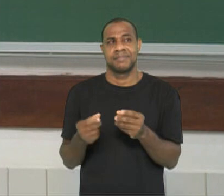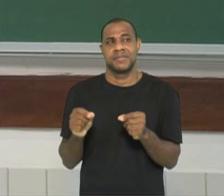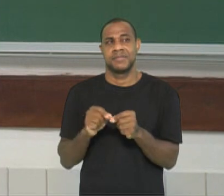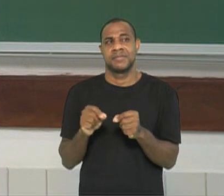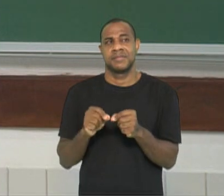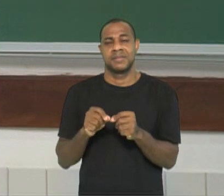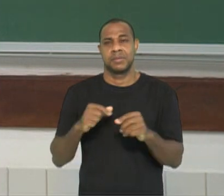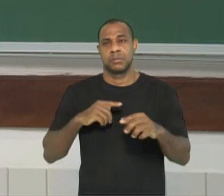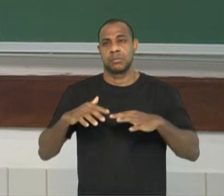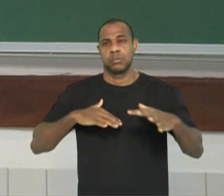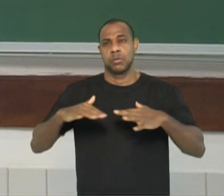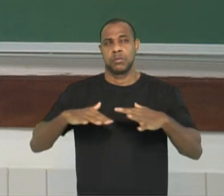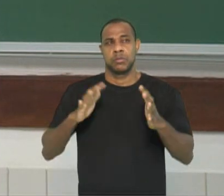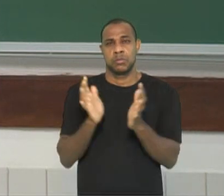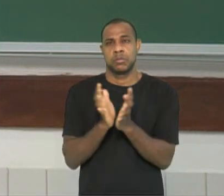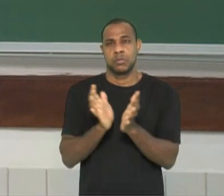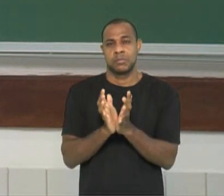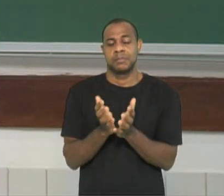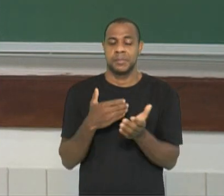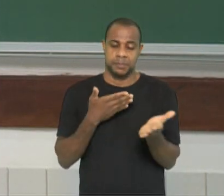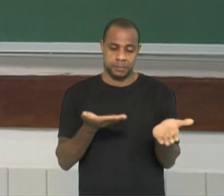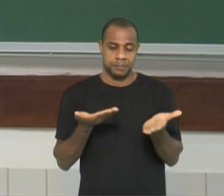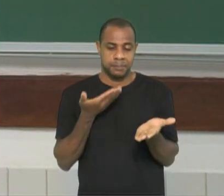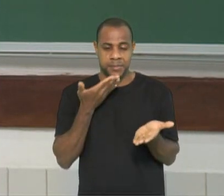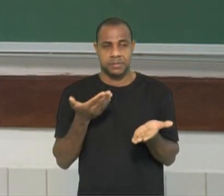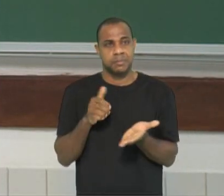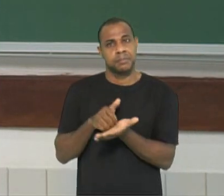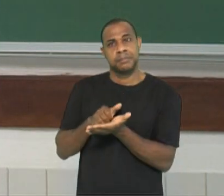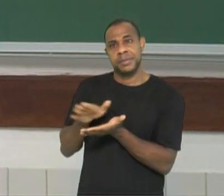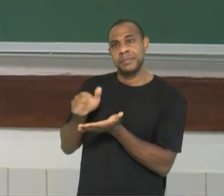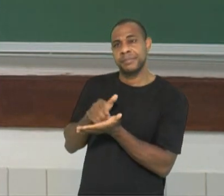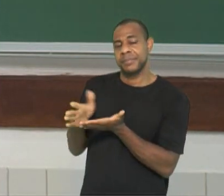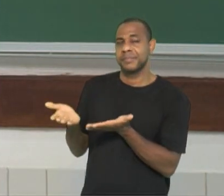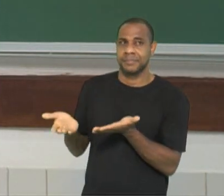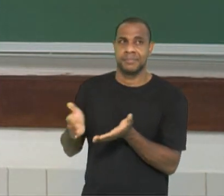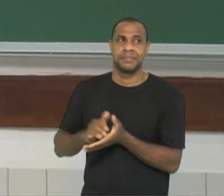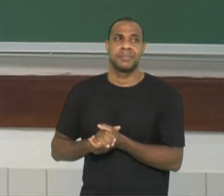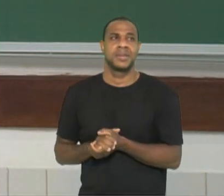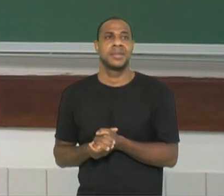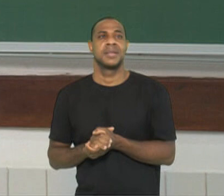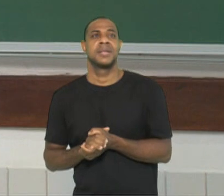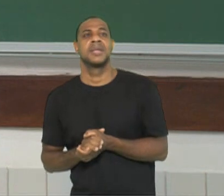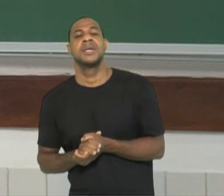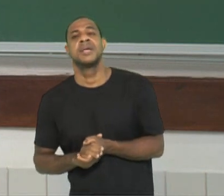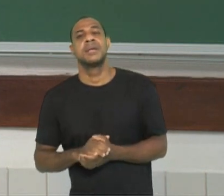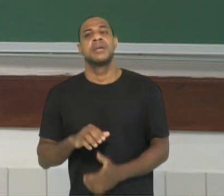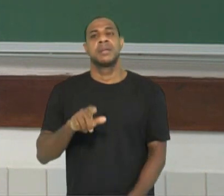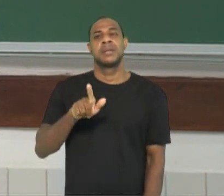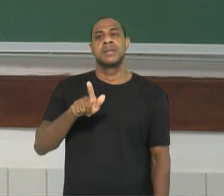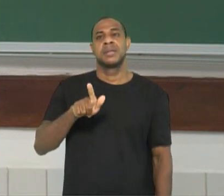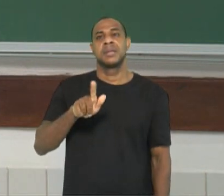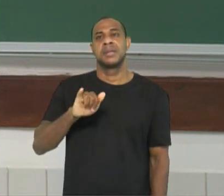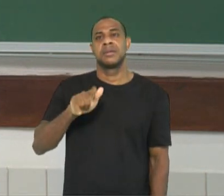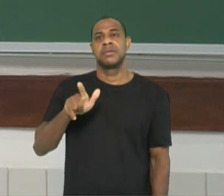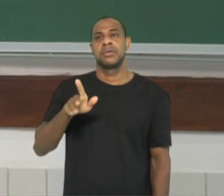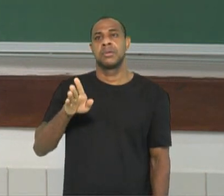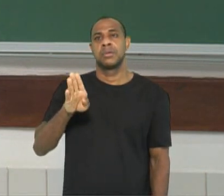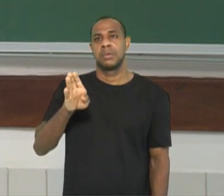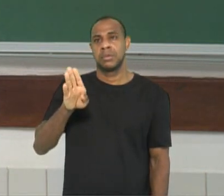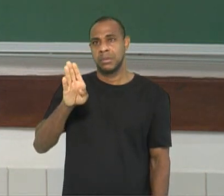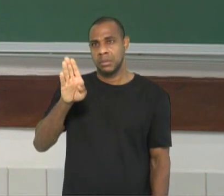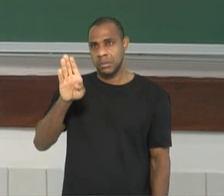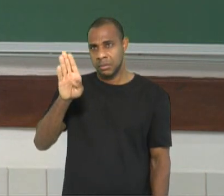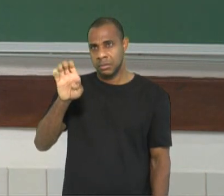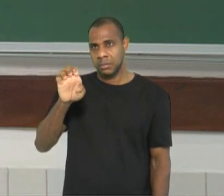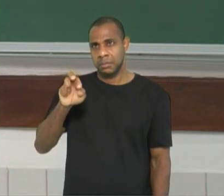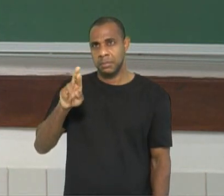do movimento foram convidados a se retirar e acontece o exílio e Gilberto Gil e Caetano Veloso, que foram os grandes mentores, eles tiveram